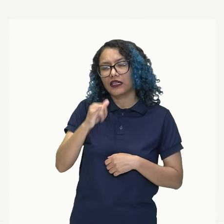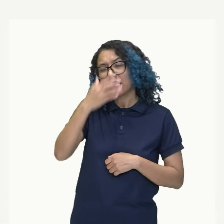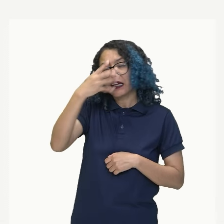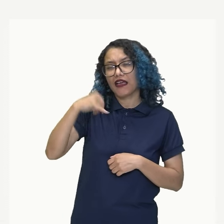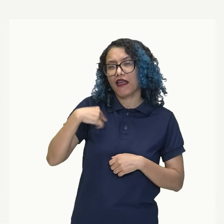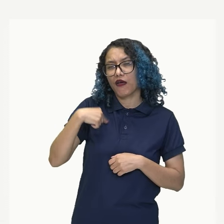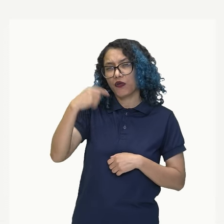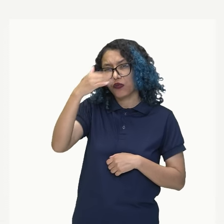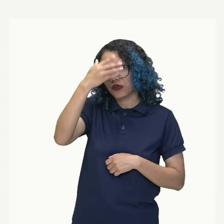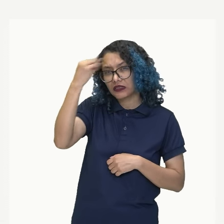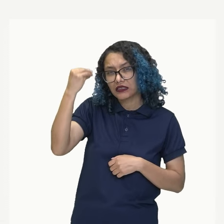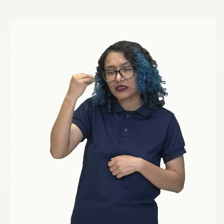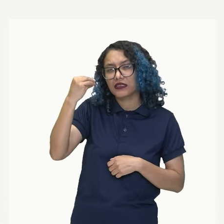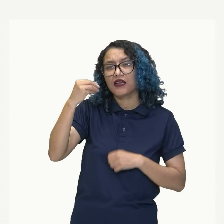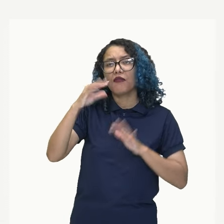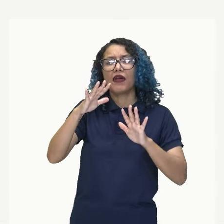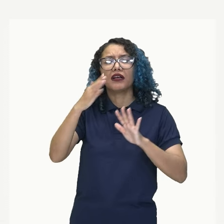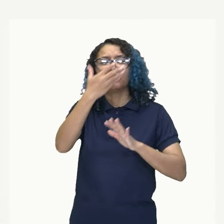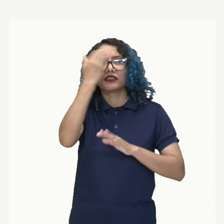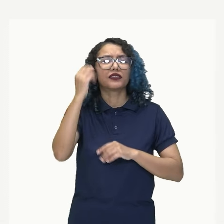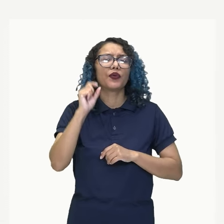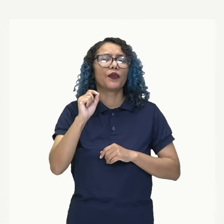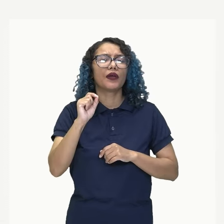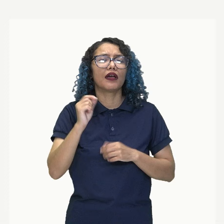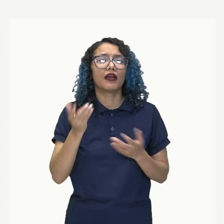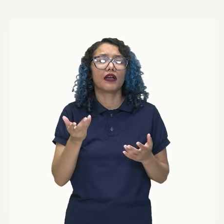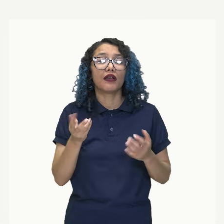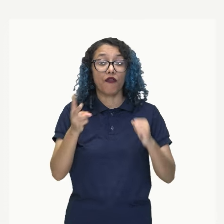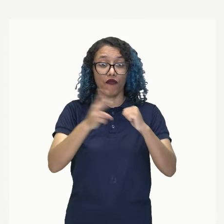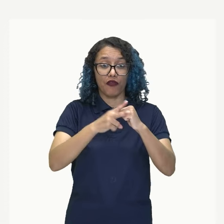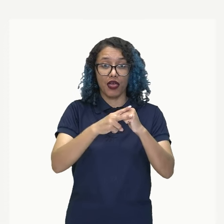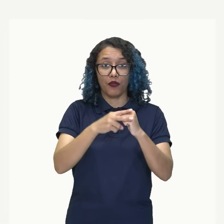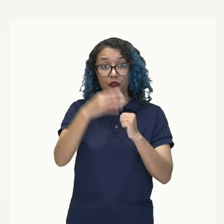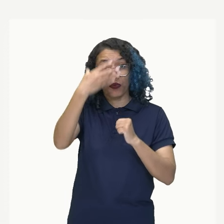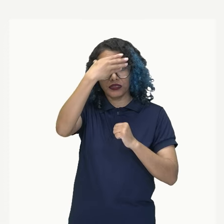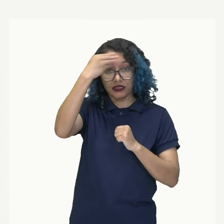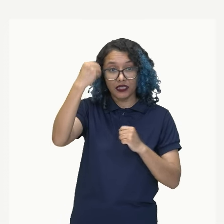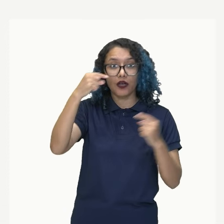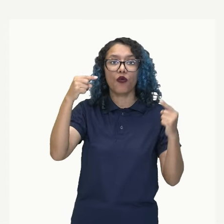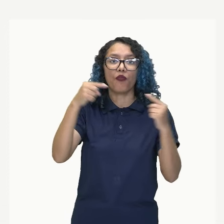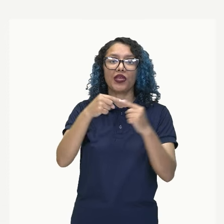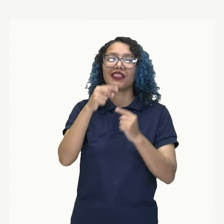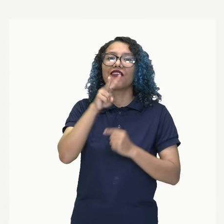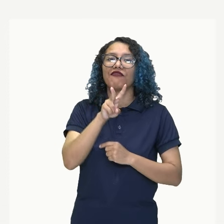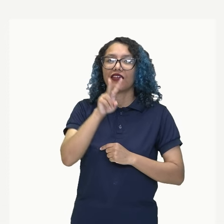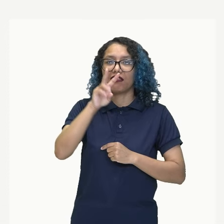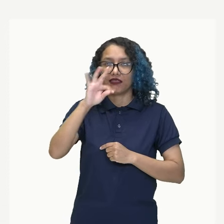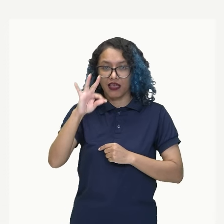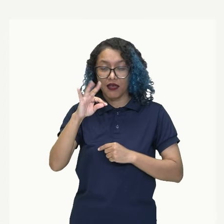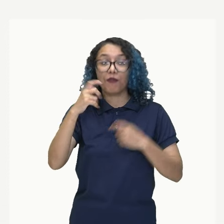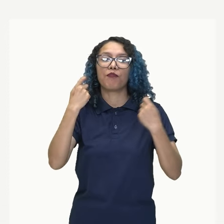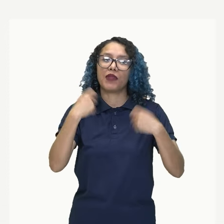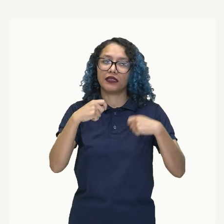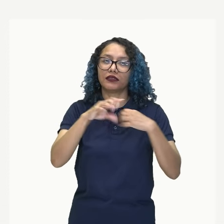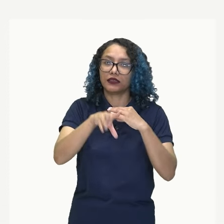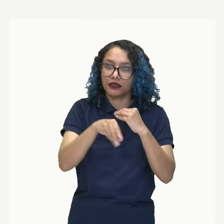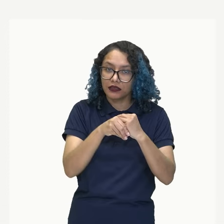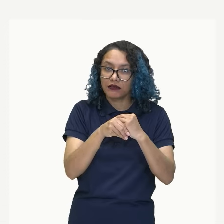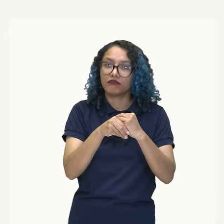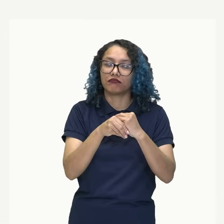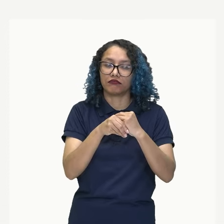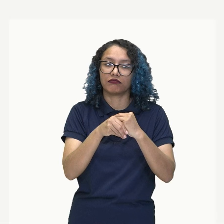Né? Então, verbo esquecer é um verbo transitivo, porque ele precisa de complemento.